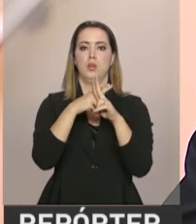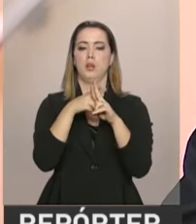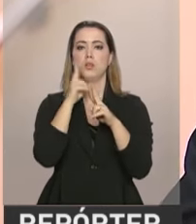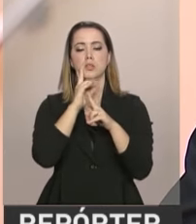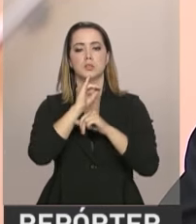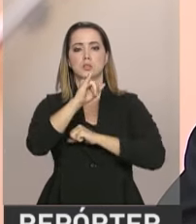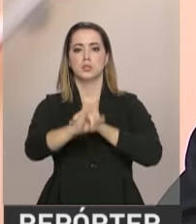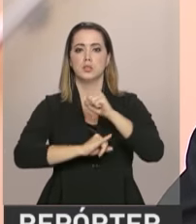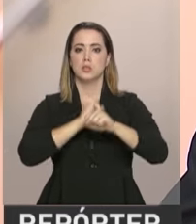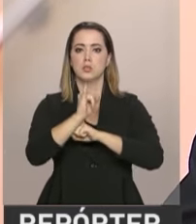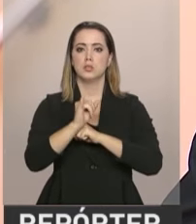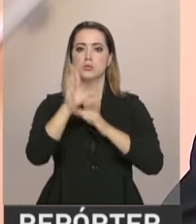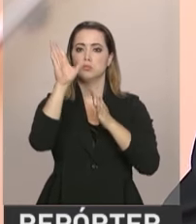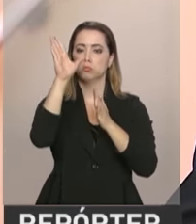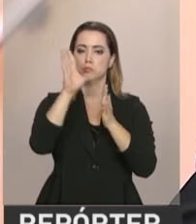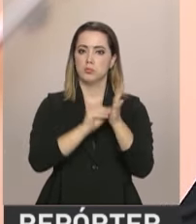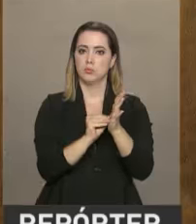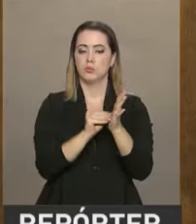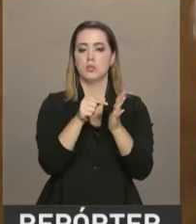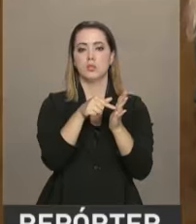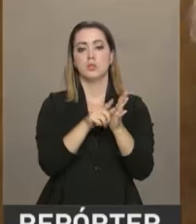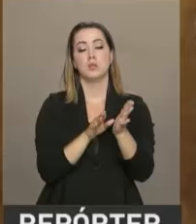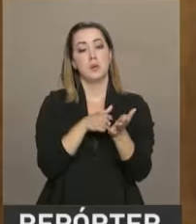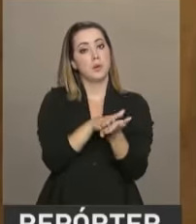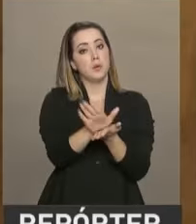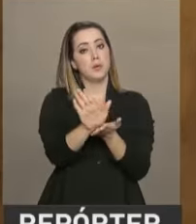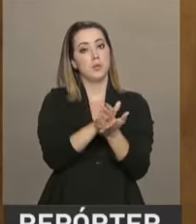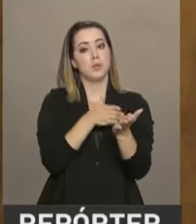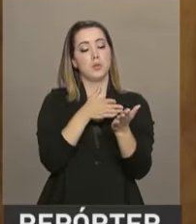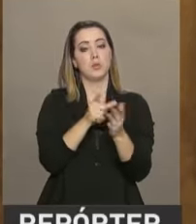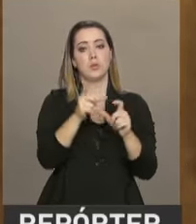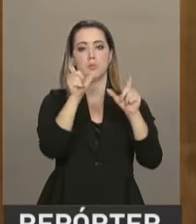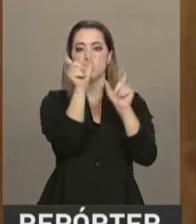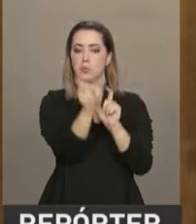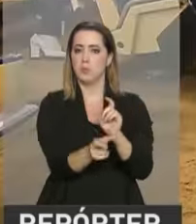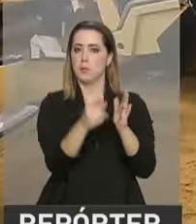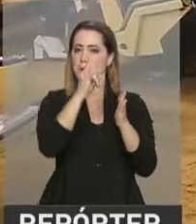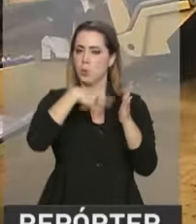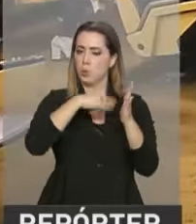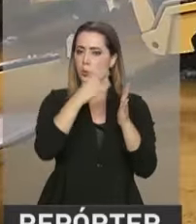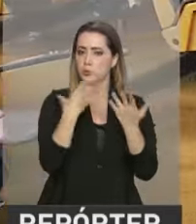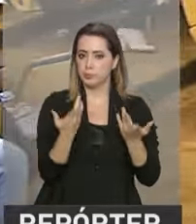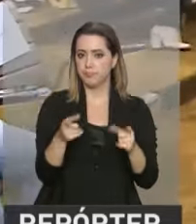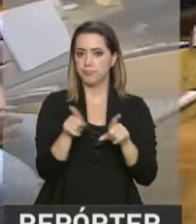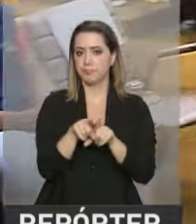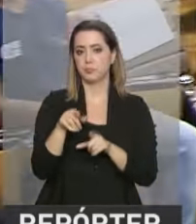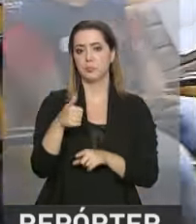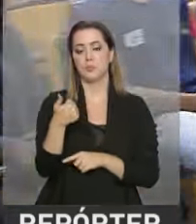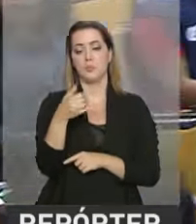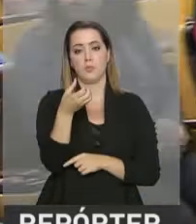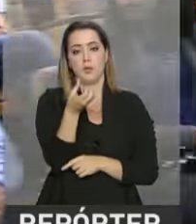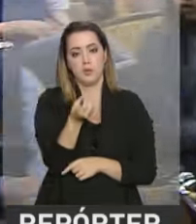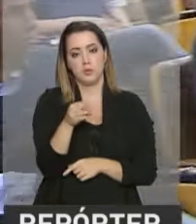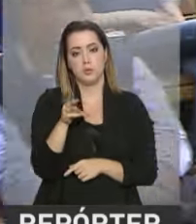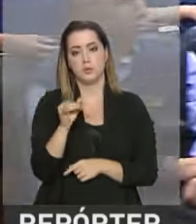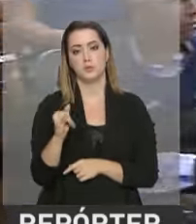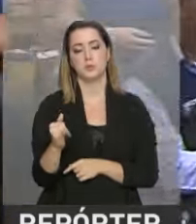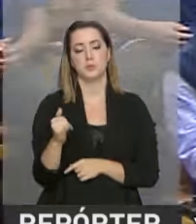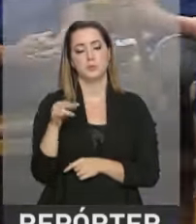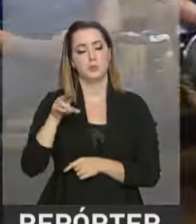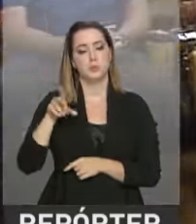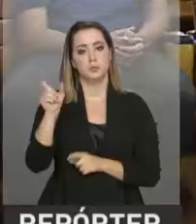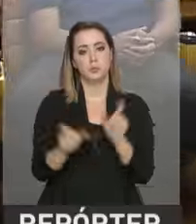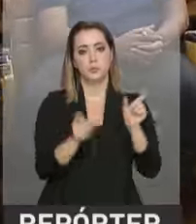a ade o ID jovem Dev beneficiar quase 16 milhões de brasileiros e já está disponível nas